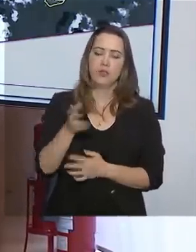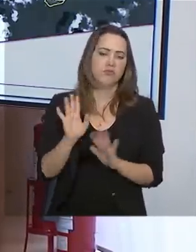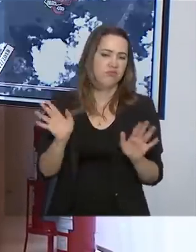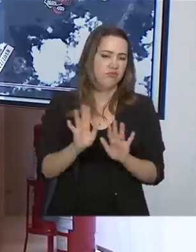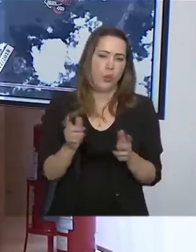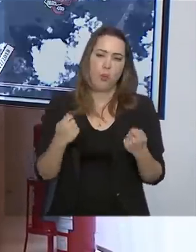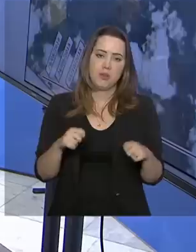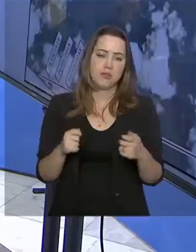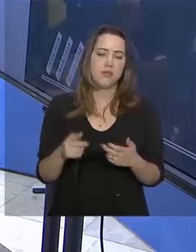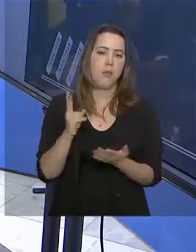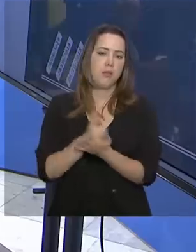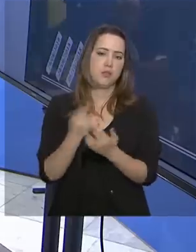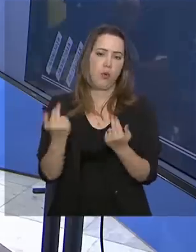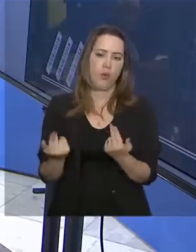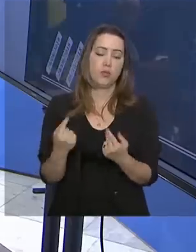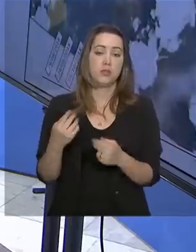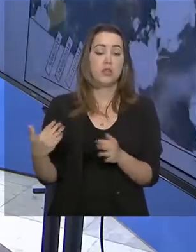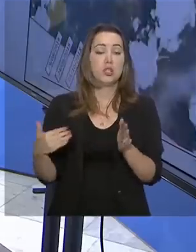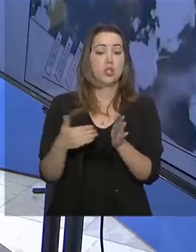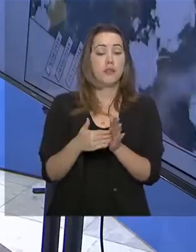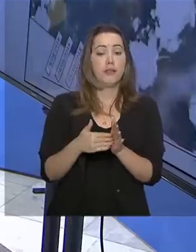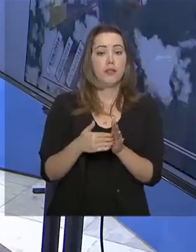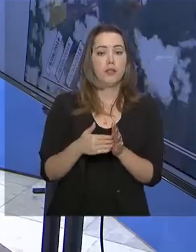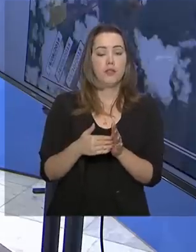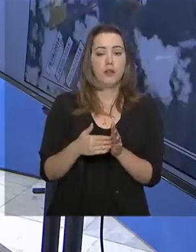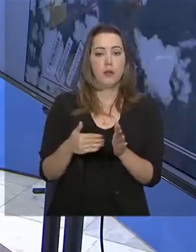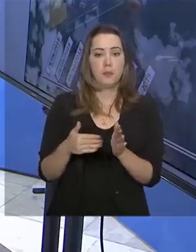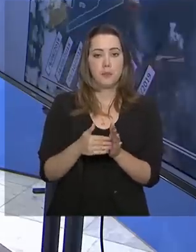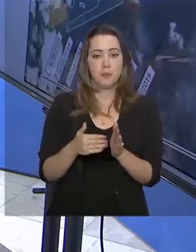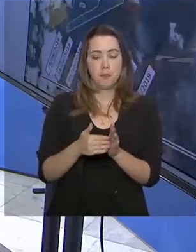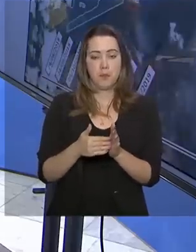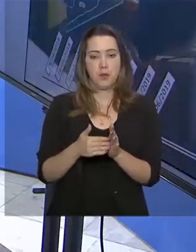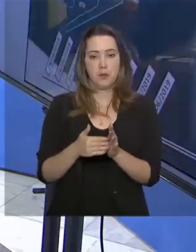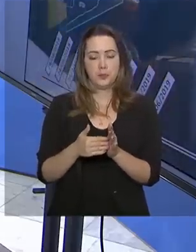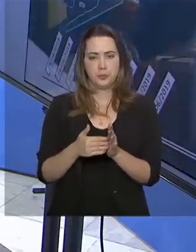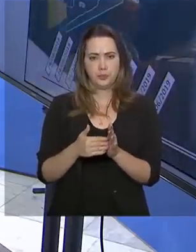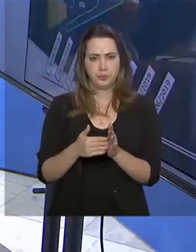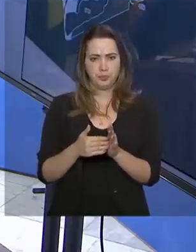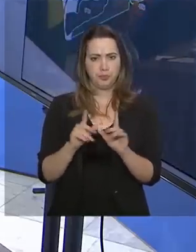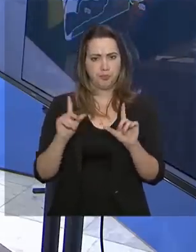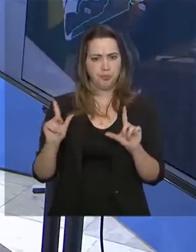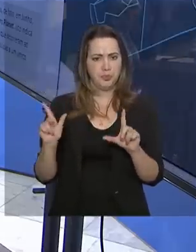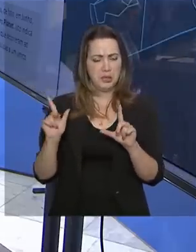pode passar como chegar até o slide da